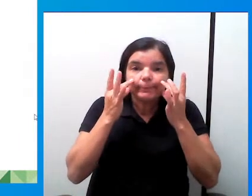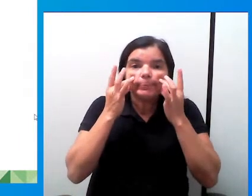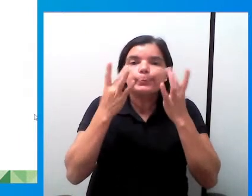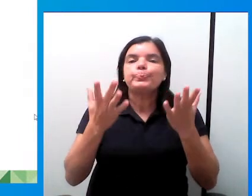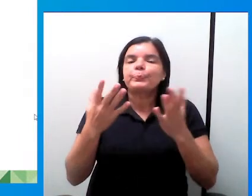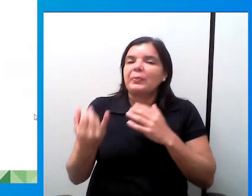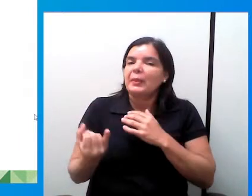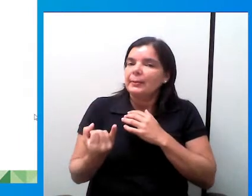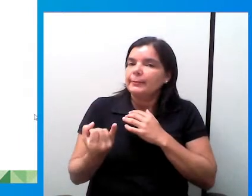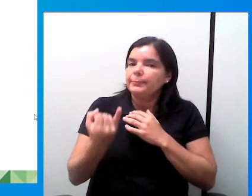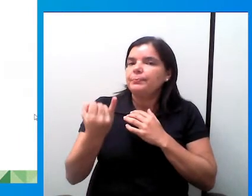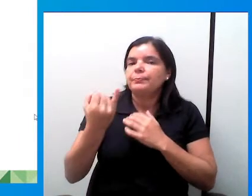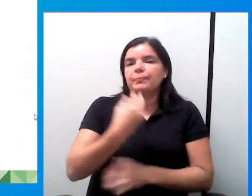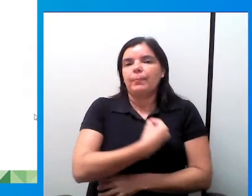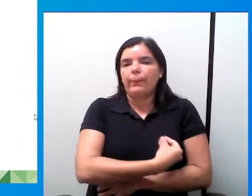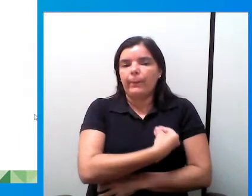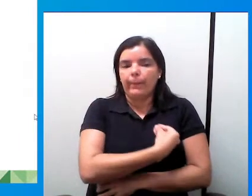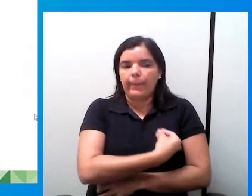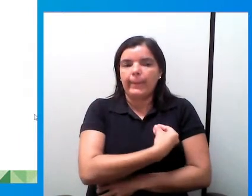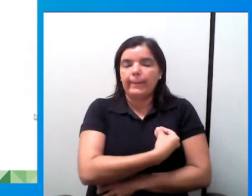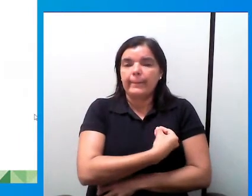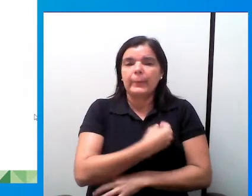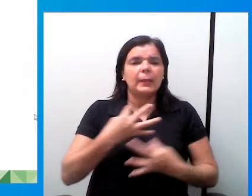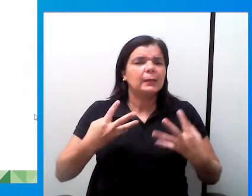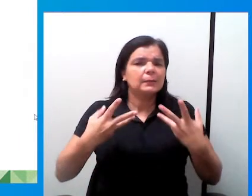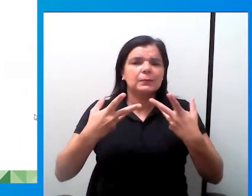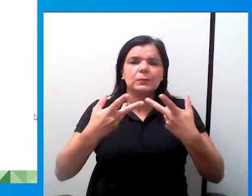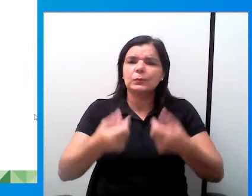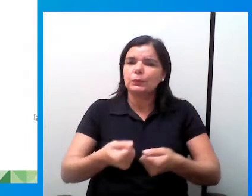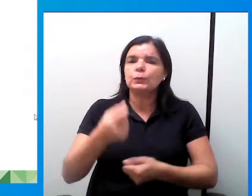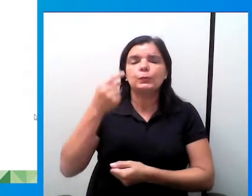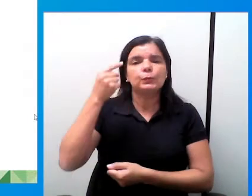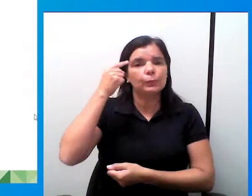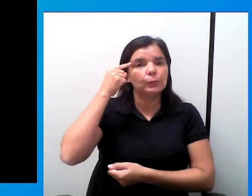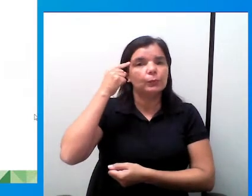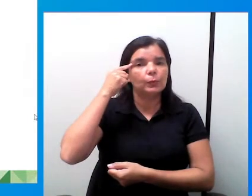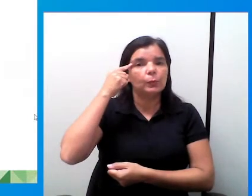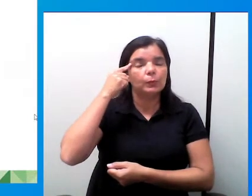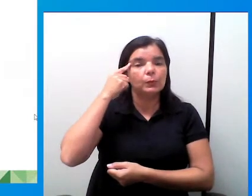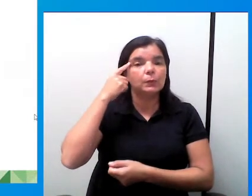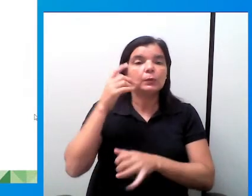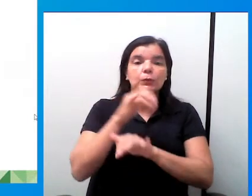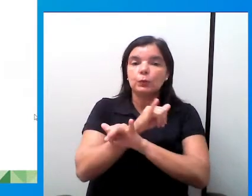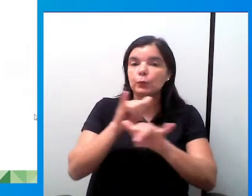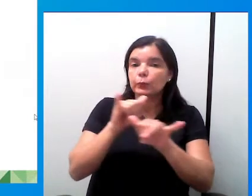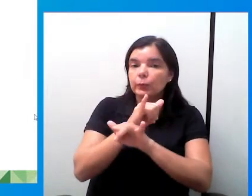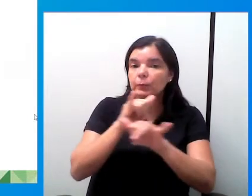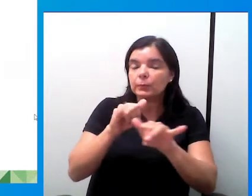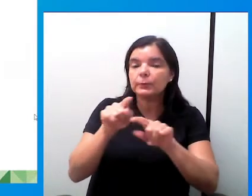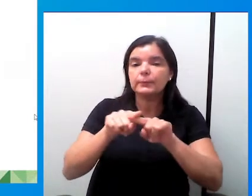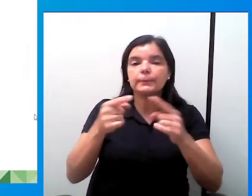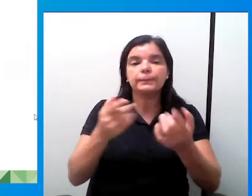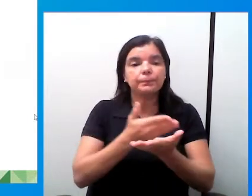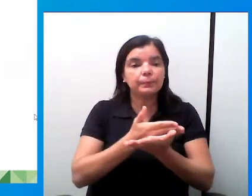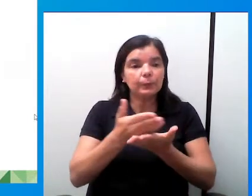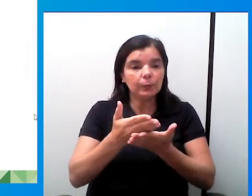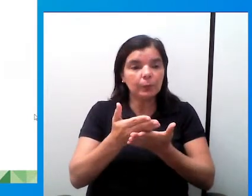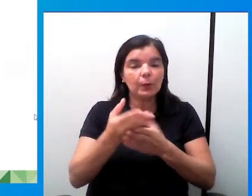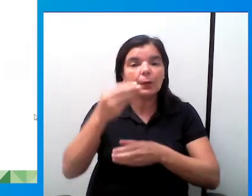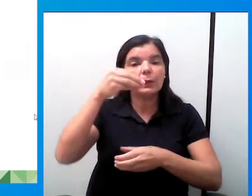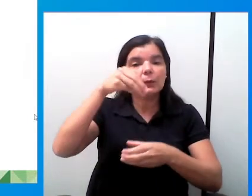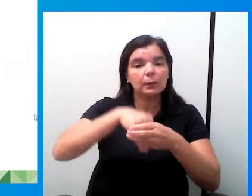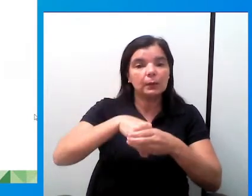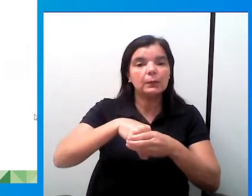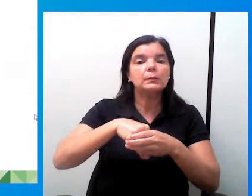deem a importância devida a tudo aquilo que foi pensado dentro desse processo formativo e educativo que eles vão vivenciar dentro dessa formação